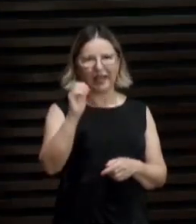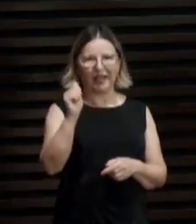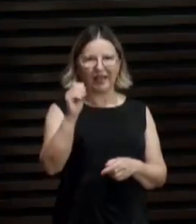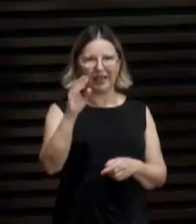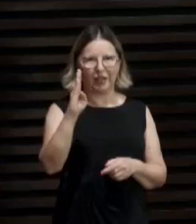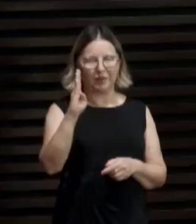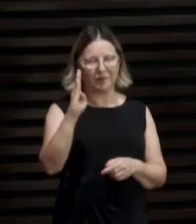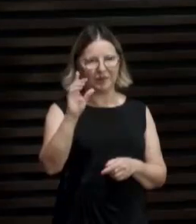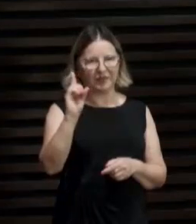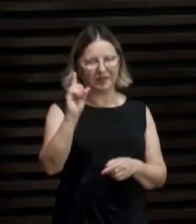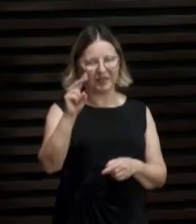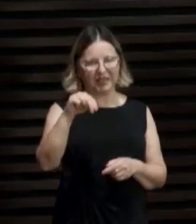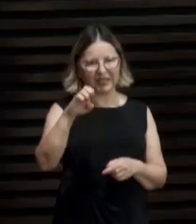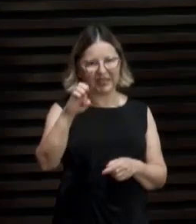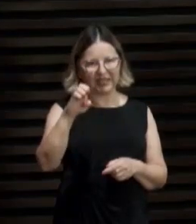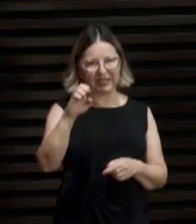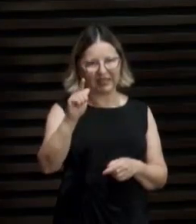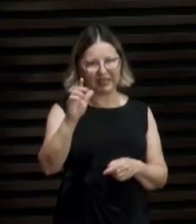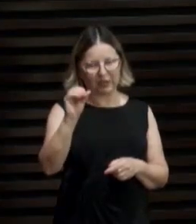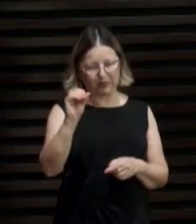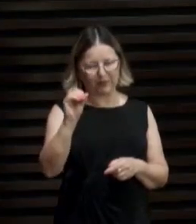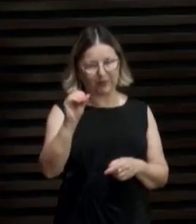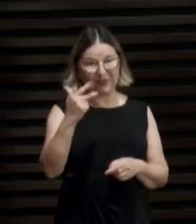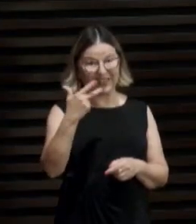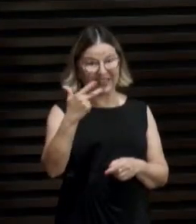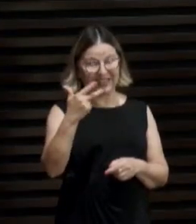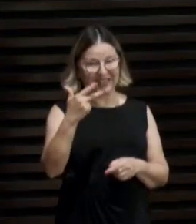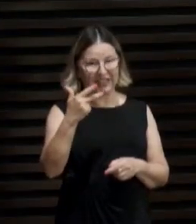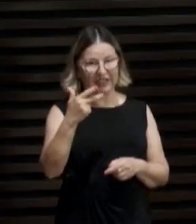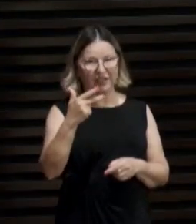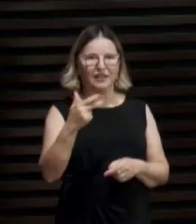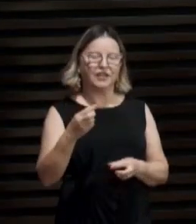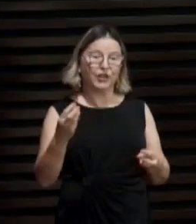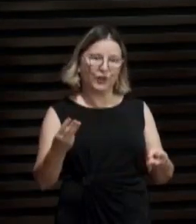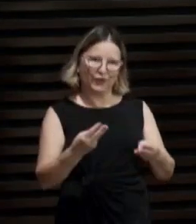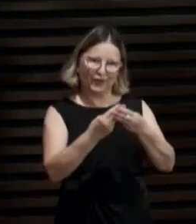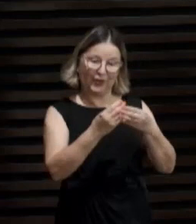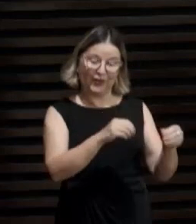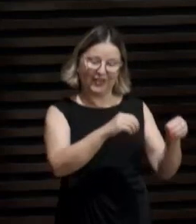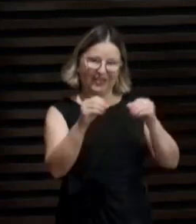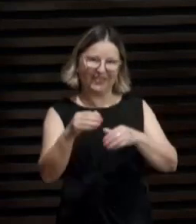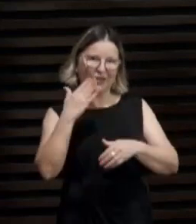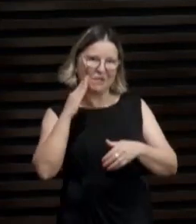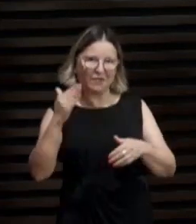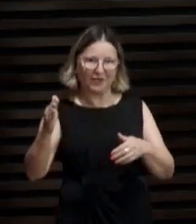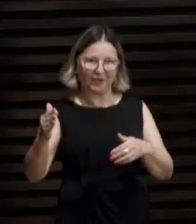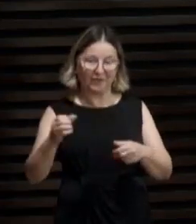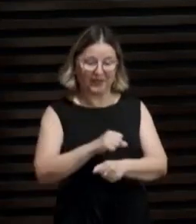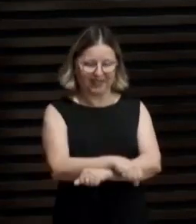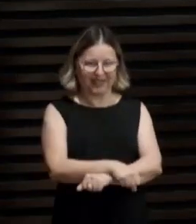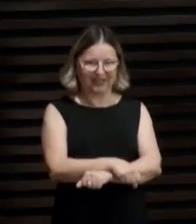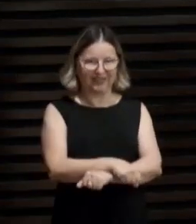Esses homens judeus que foram trazidos para a Babilônia escravos, eles tinham autoridade